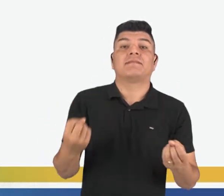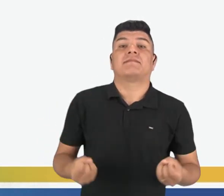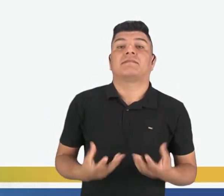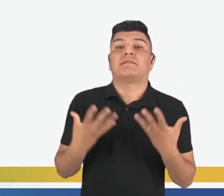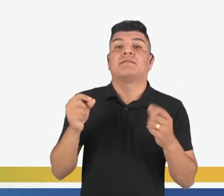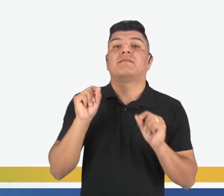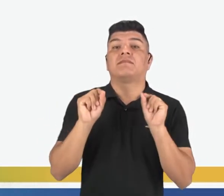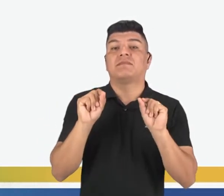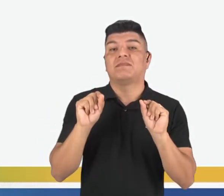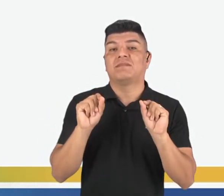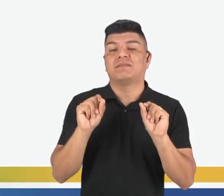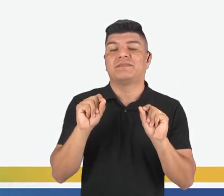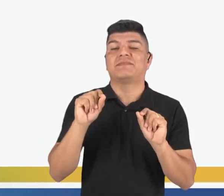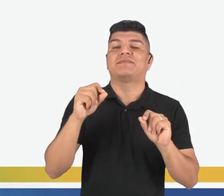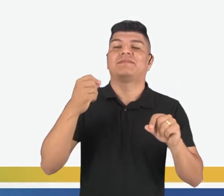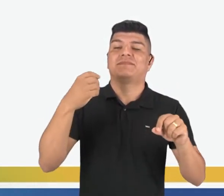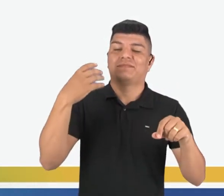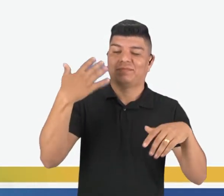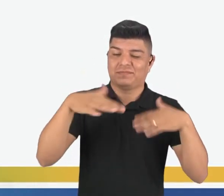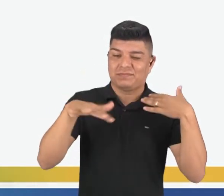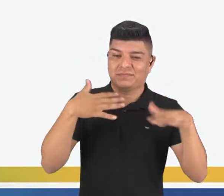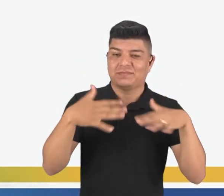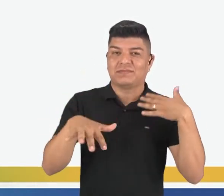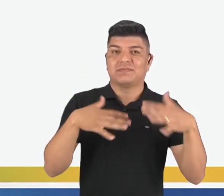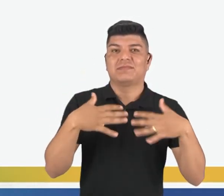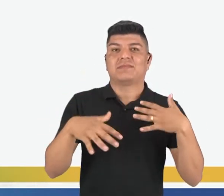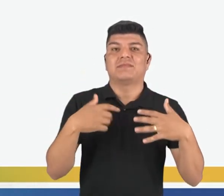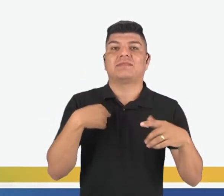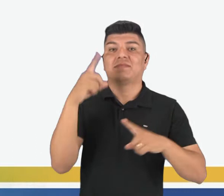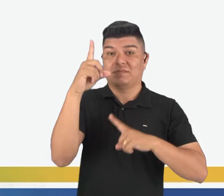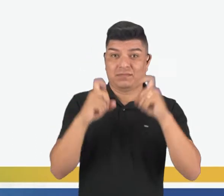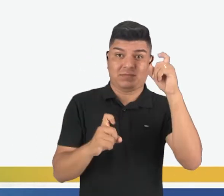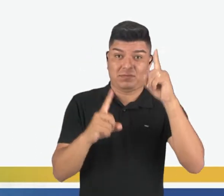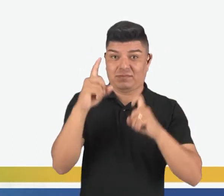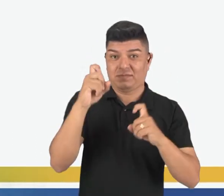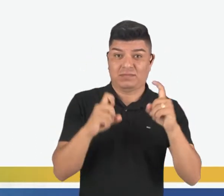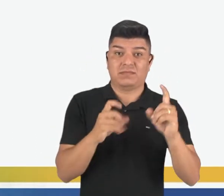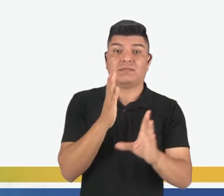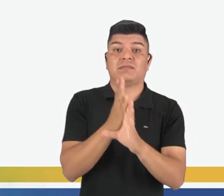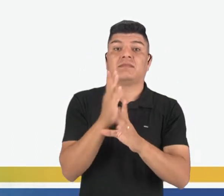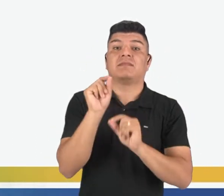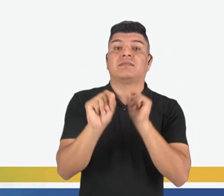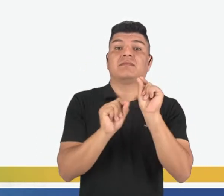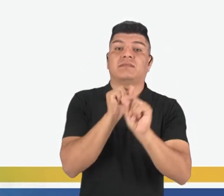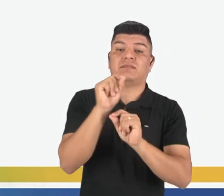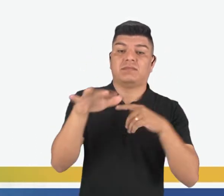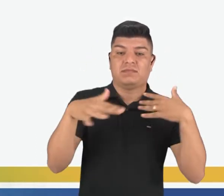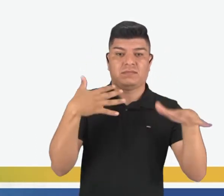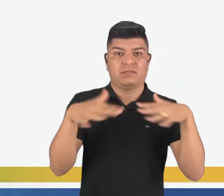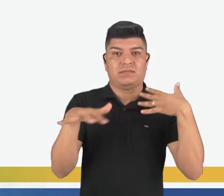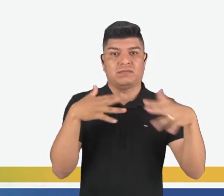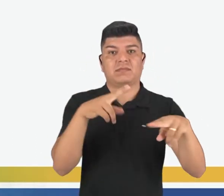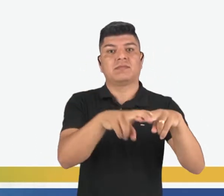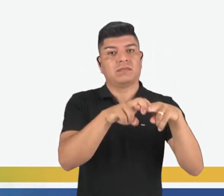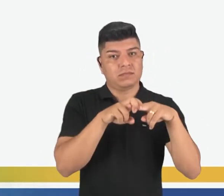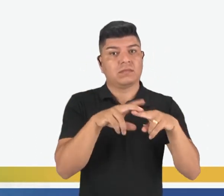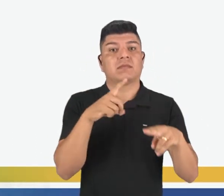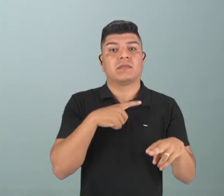dos movimentos. Então, vamos tentar nos expressar através dos nossos movimentos, não só os